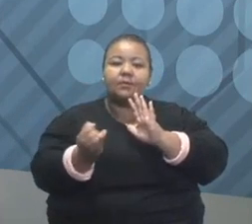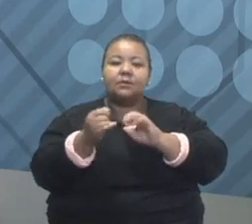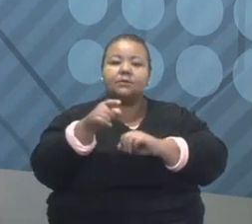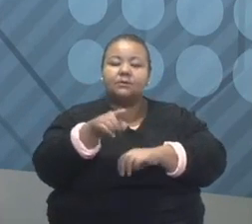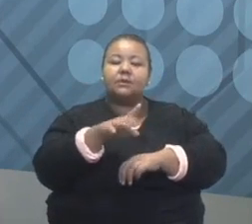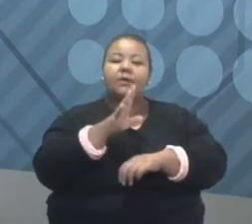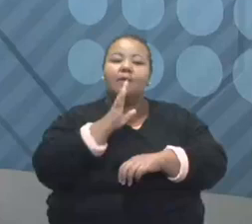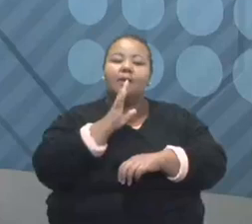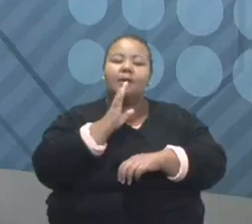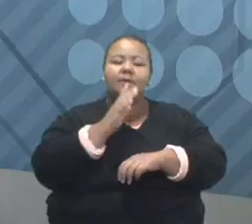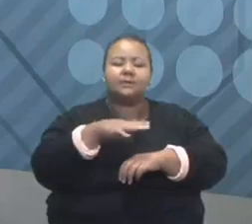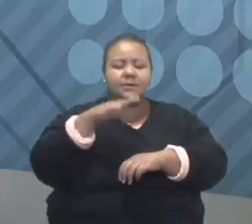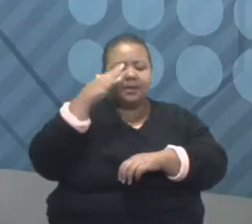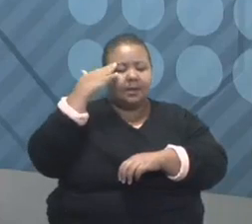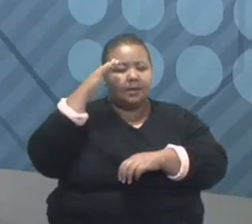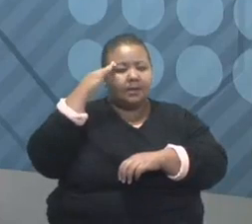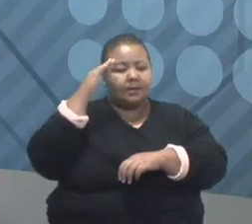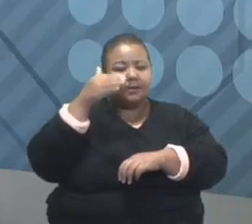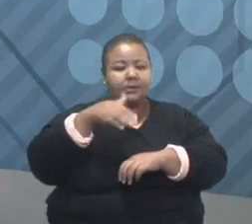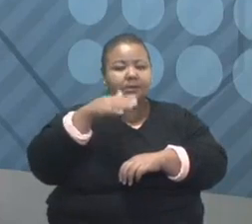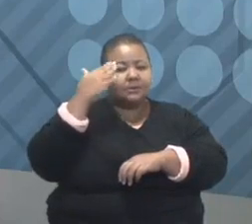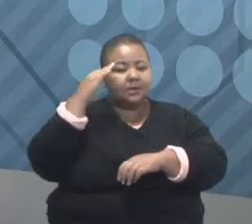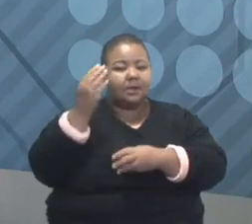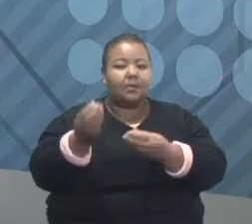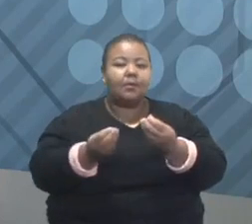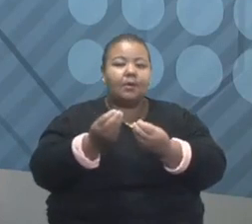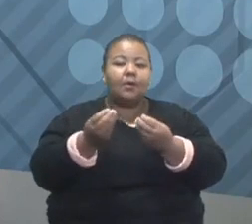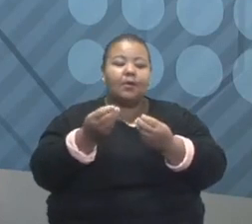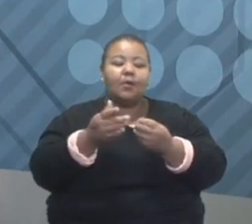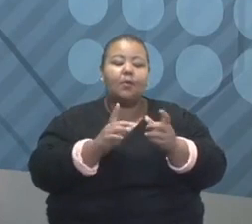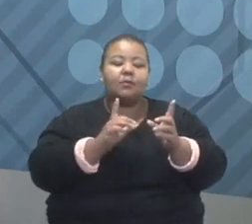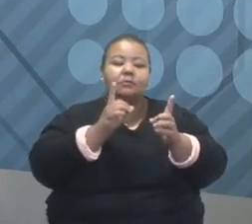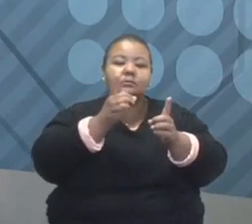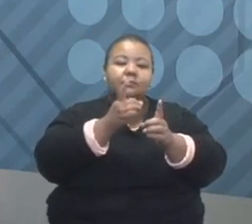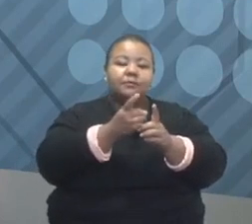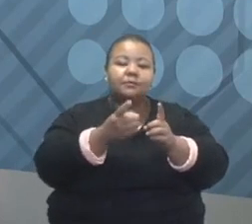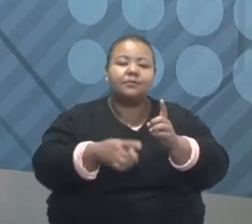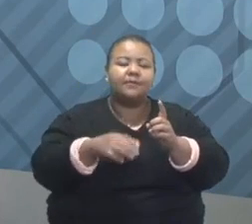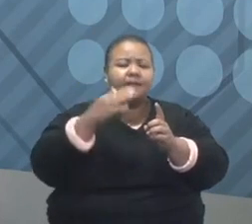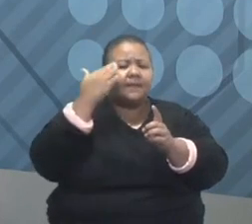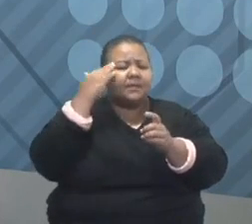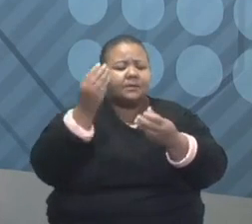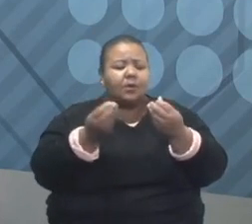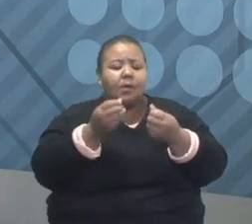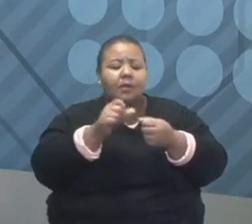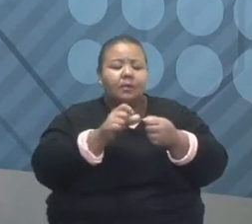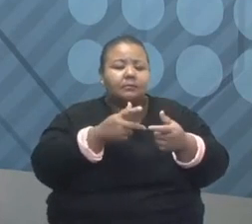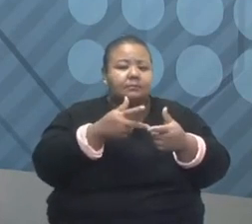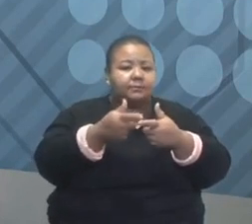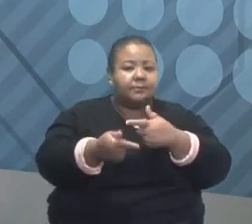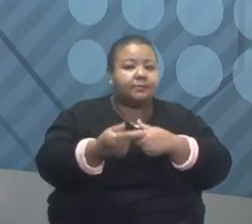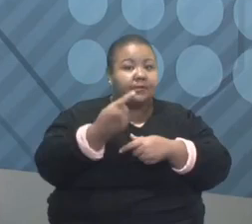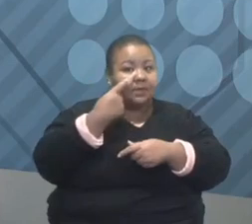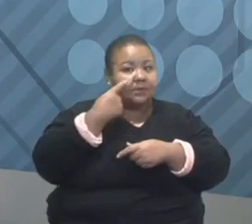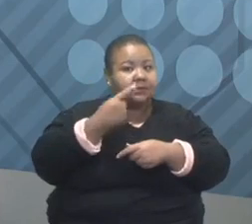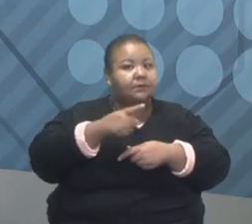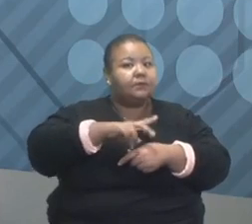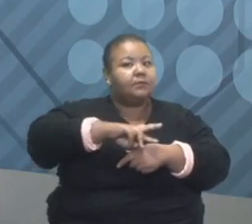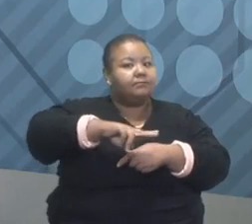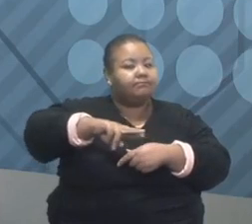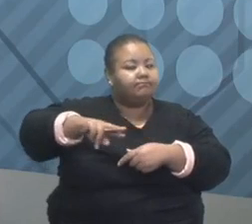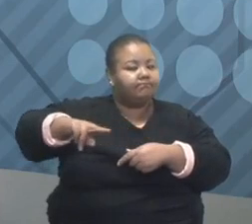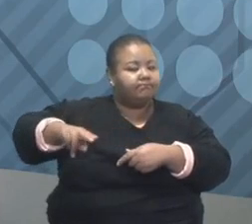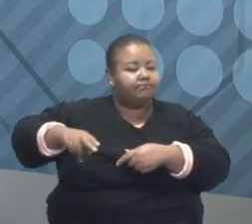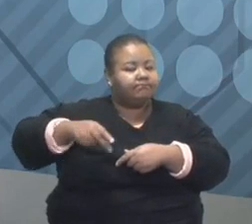conheça, entenda e saiba como valer-se deles, saiba os métodos de resolução. A gente viu vários métodos de